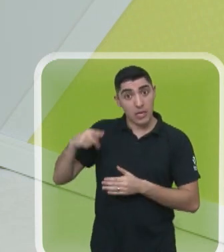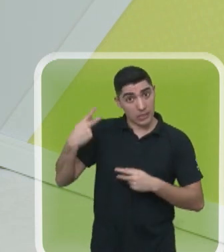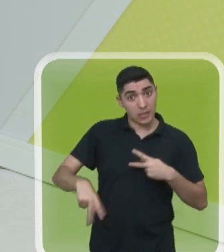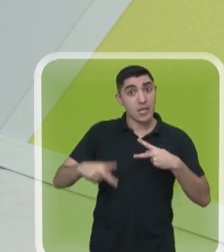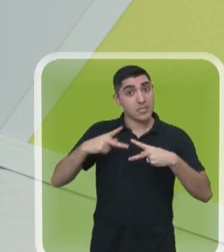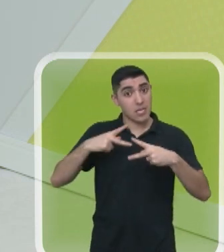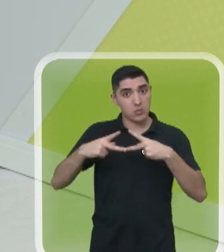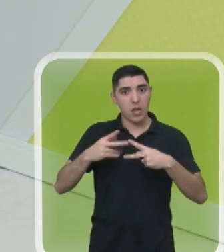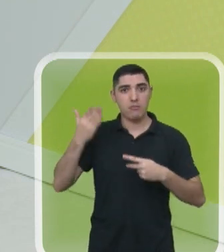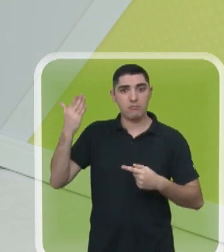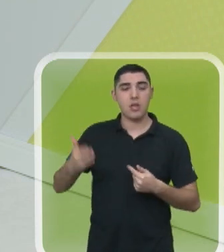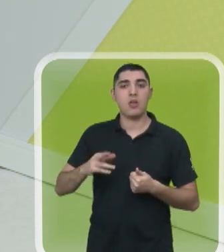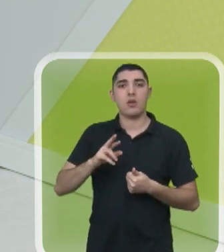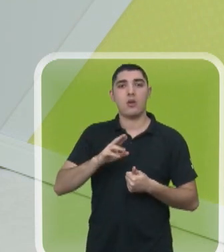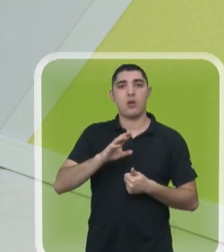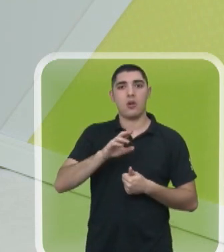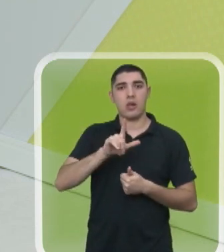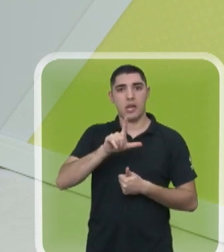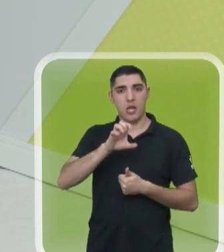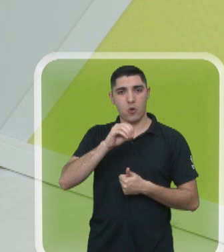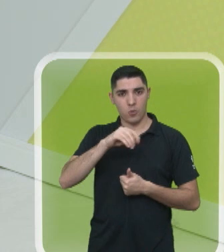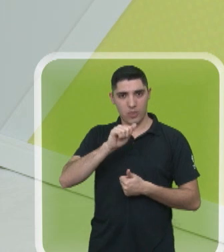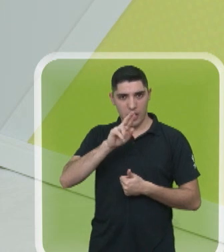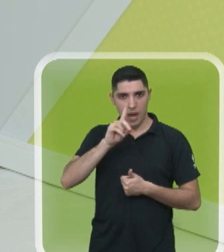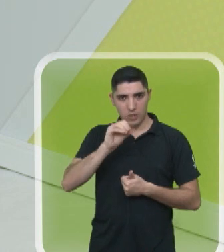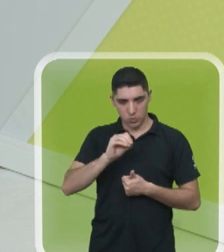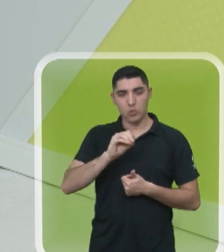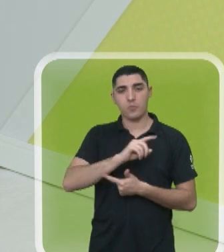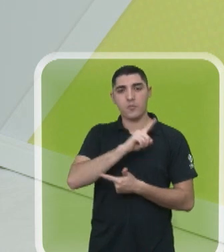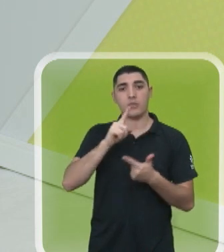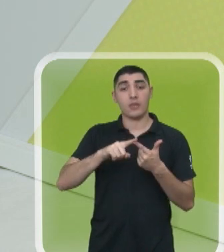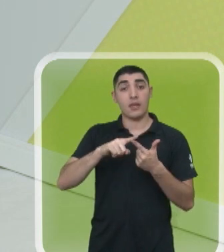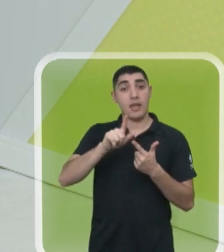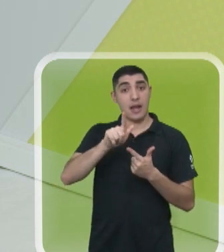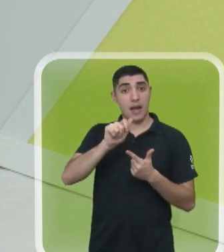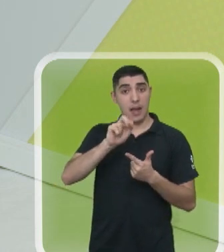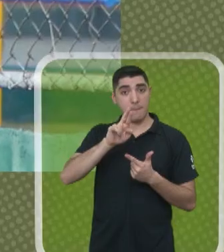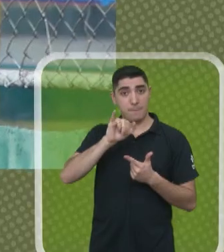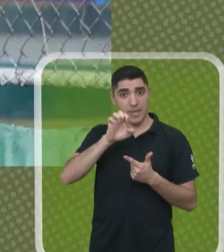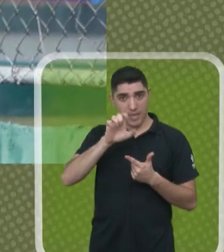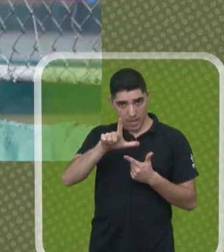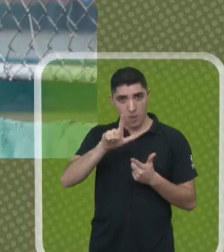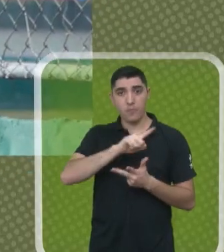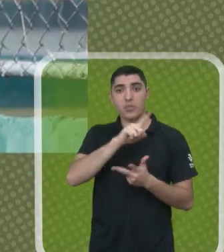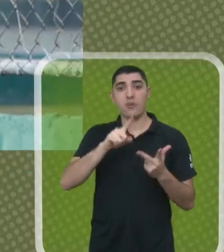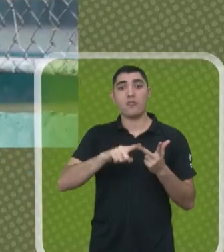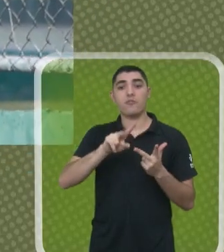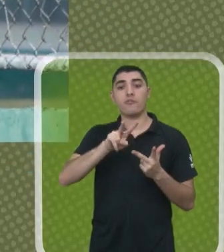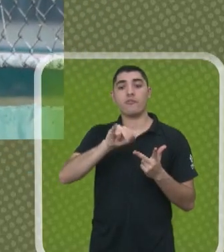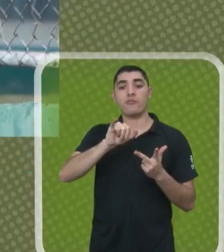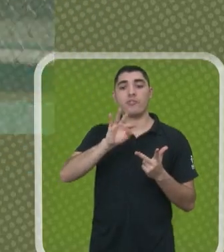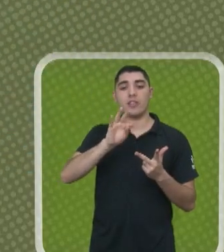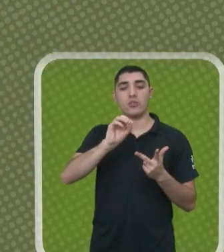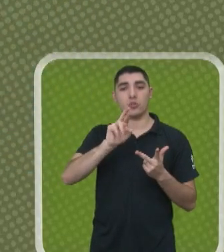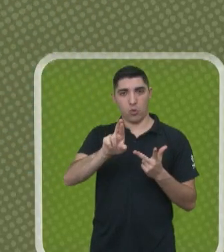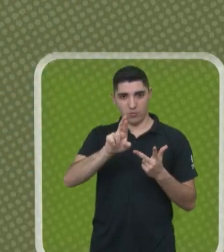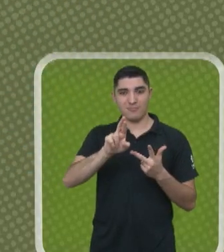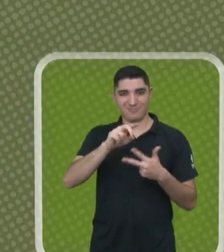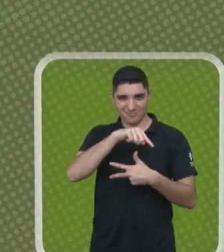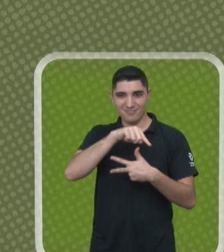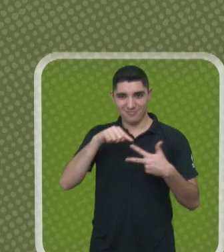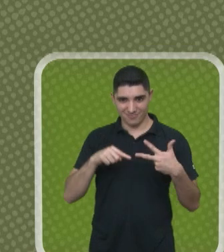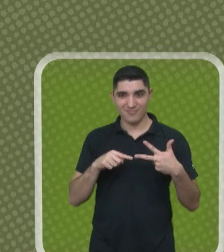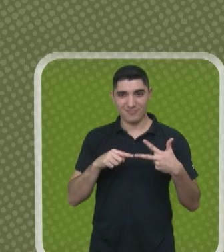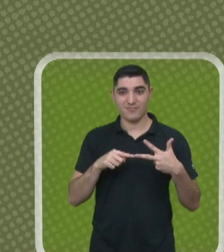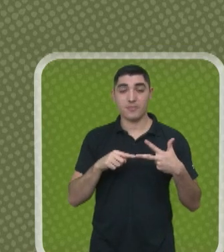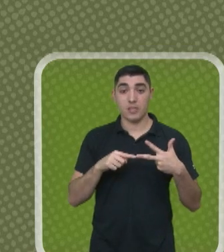rocker Leonardo Neymar de Souza, os centrais, o Gabriel Quirino e o Vitor Feijão. A seleção, aí tá vendo aí, ó, o